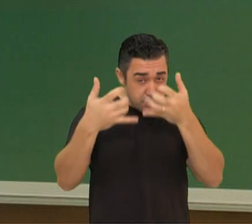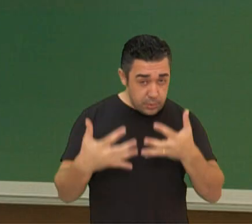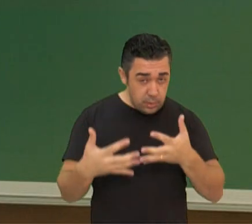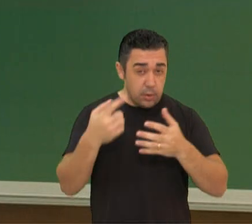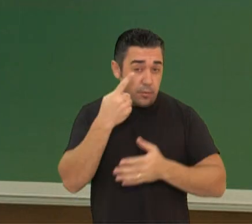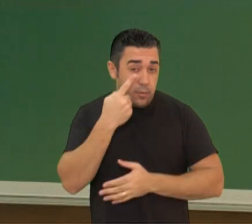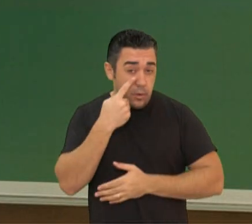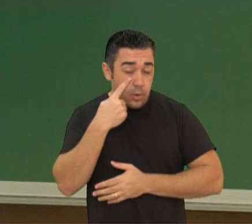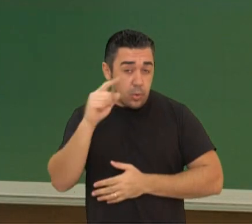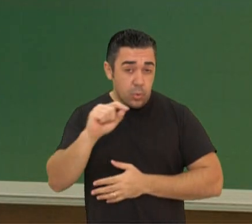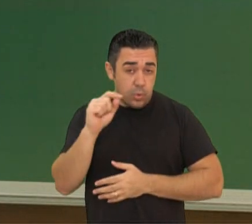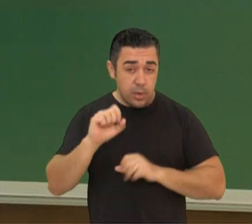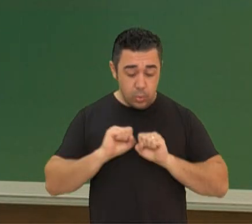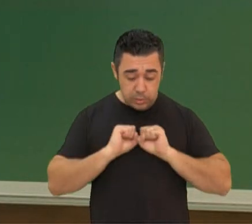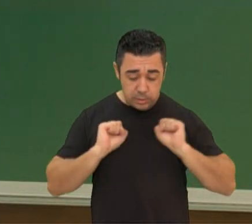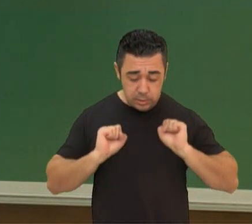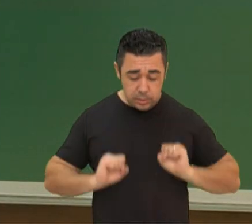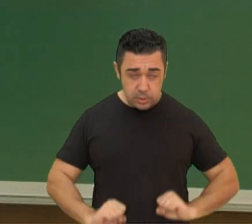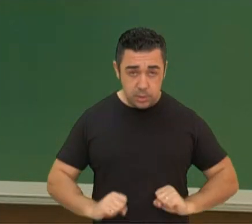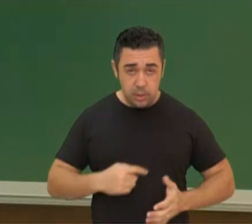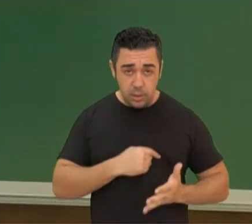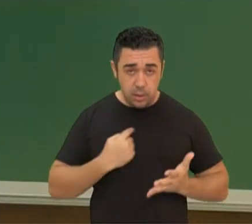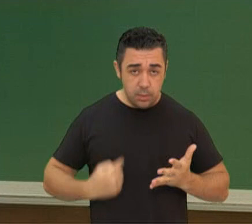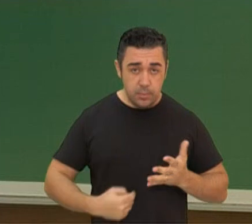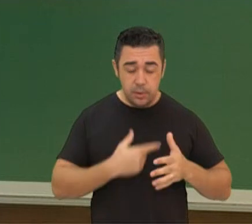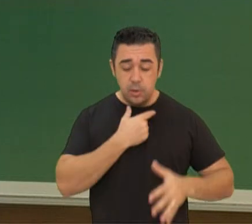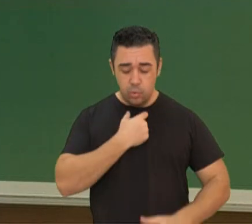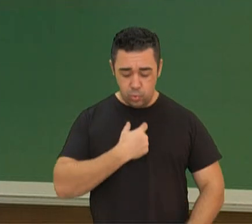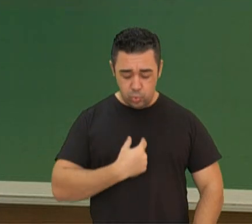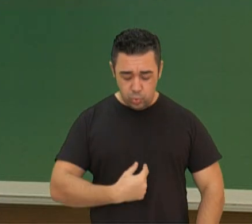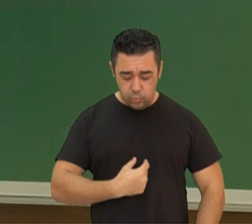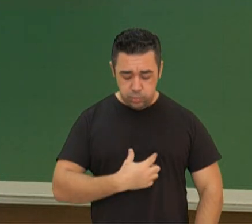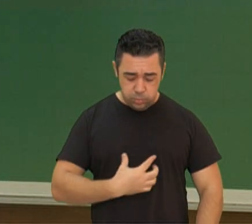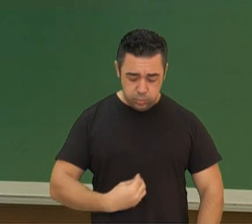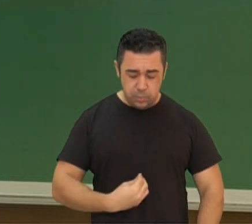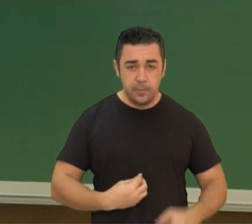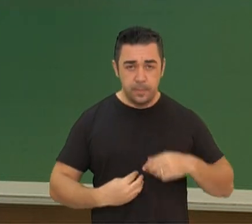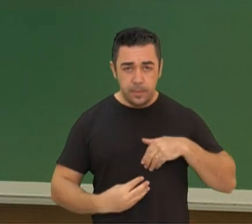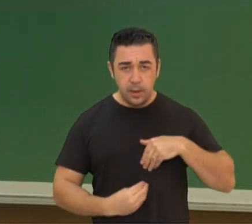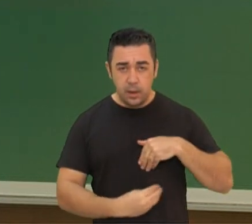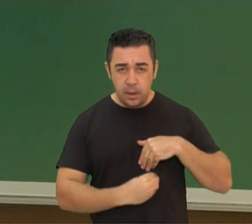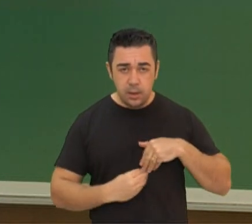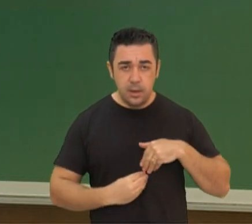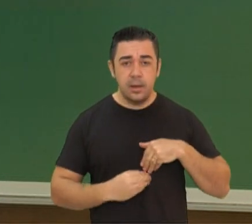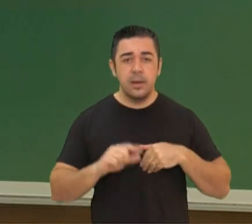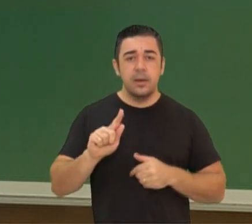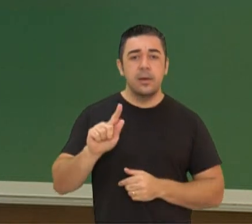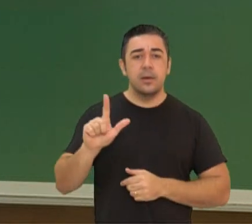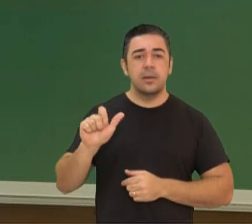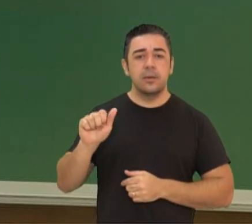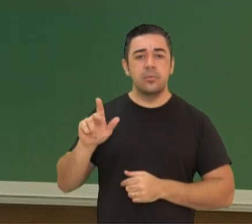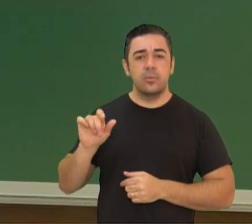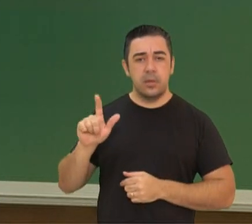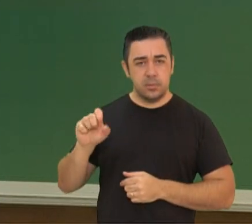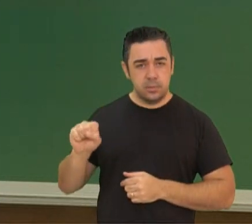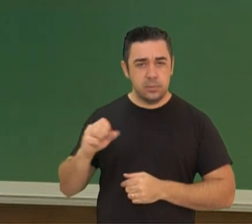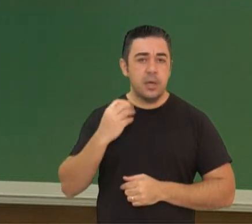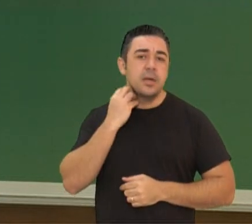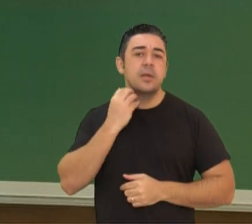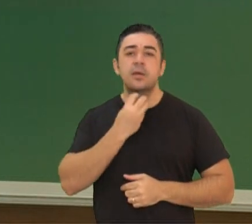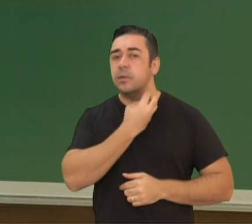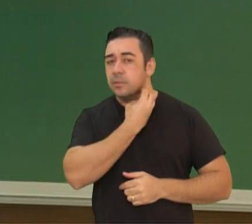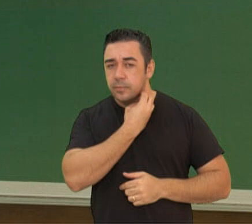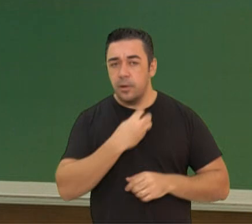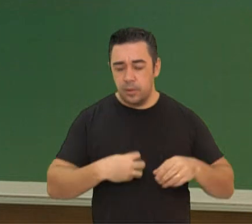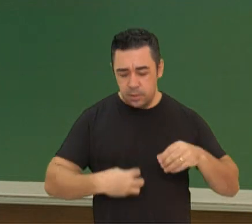que o sistema digestório é dividido em tubo digestório e glândulas anexas, né? Destaca-se então, entre as